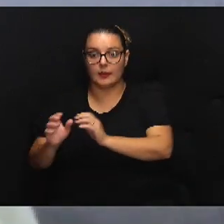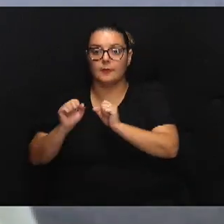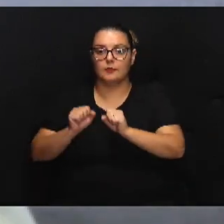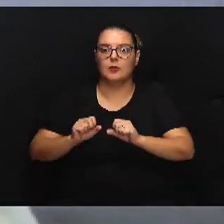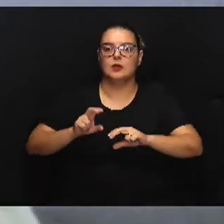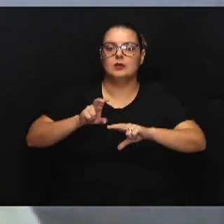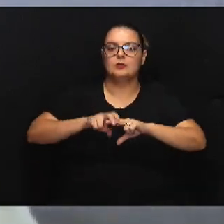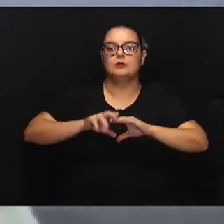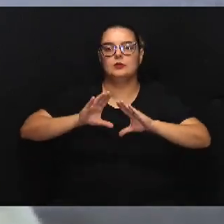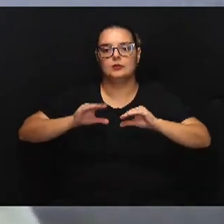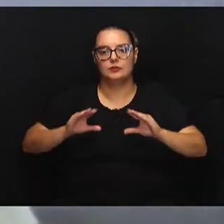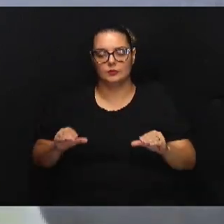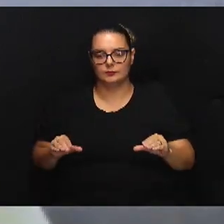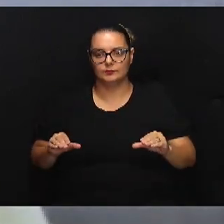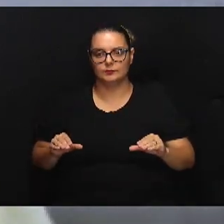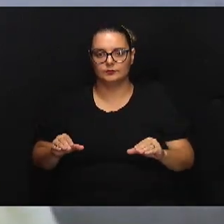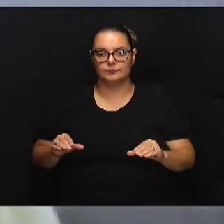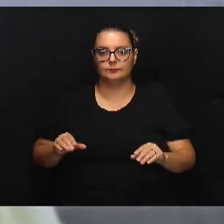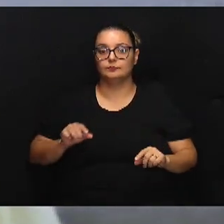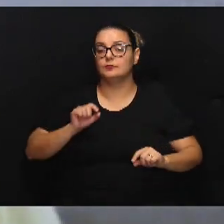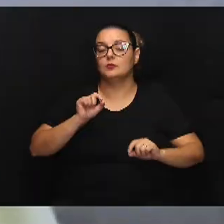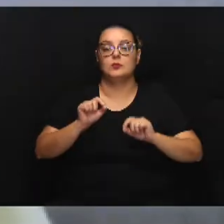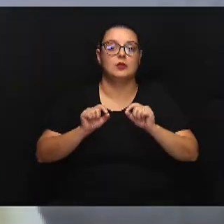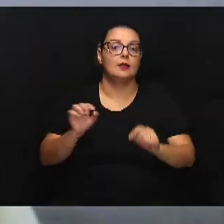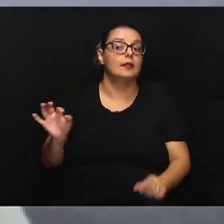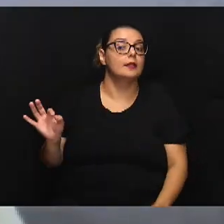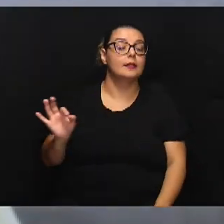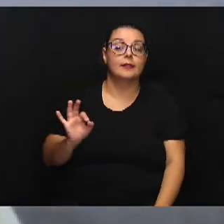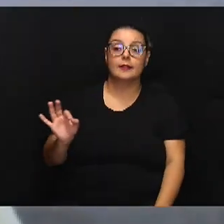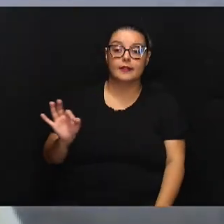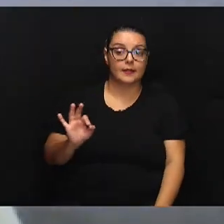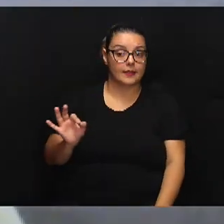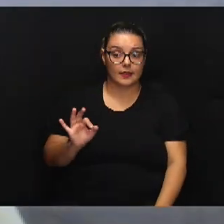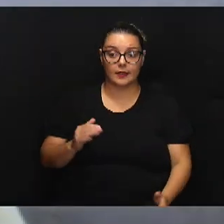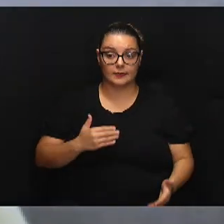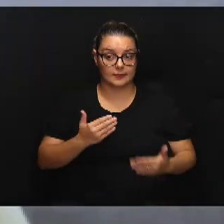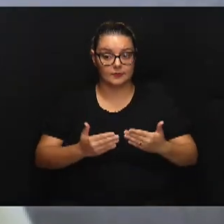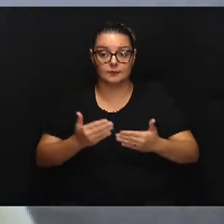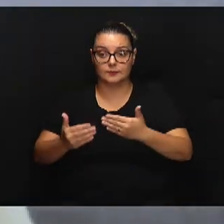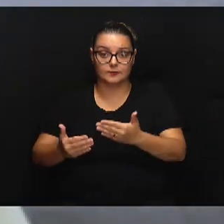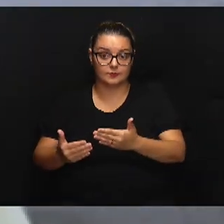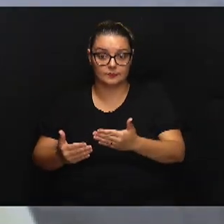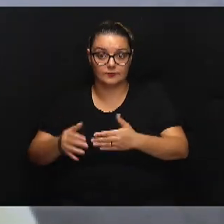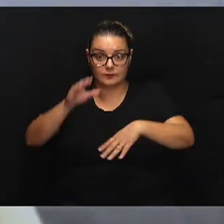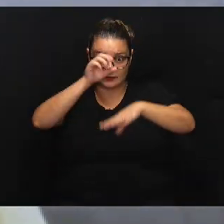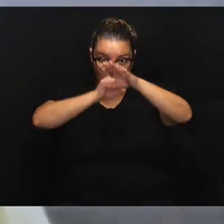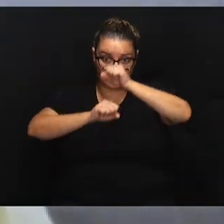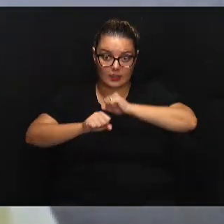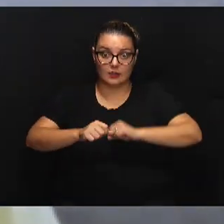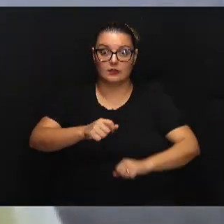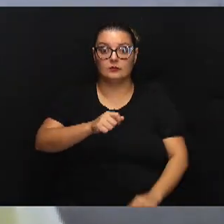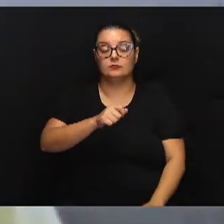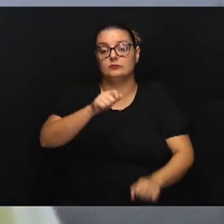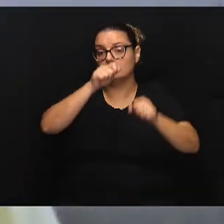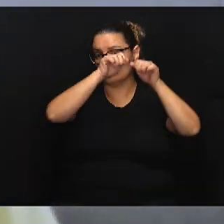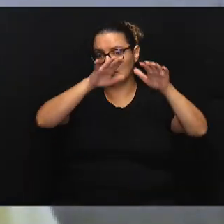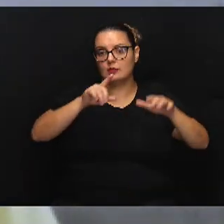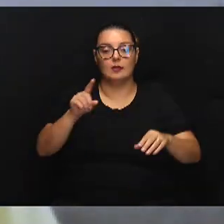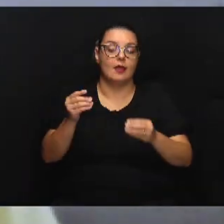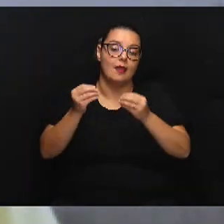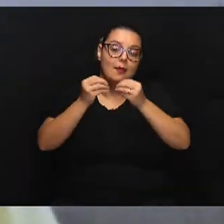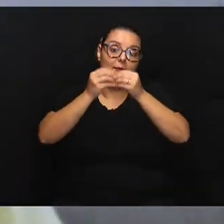acomodar. Só que nada no processo de aprender do autista é algo